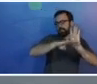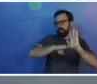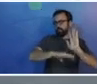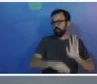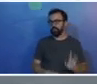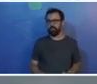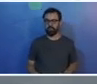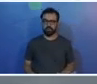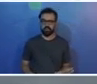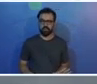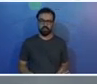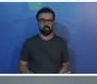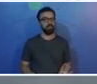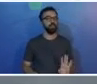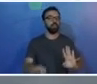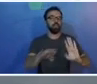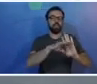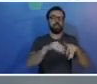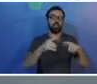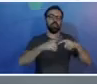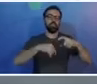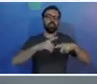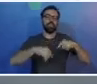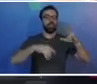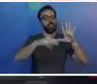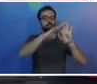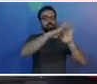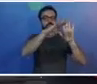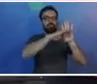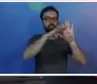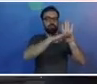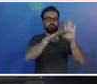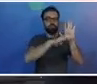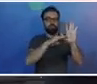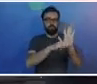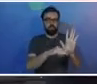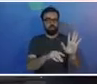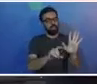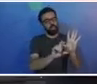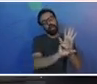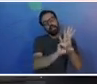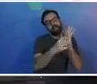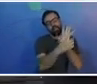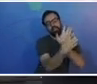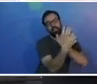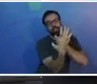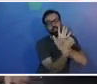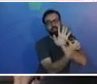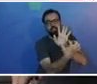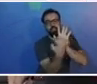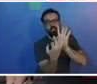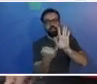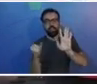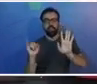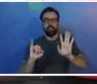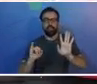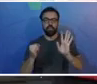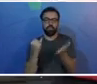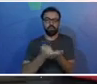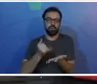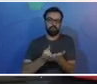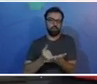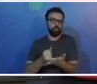traz? Tem aqui todos os alimentos. Embaixo dela, vem aqui os tributos. Significa o quê? São